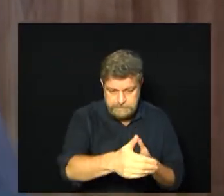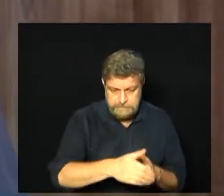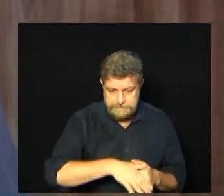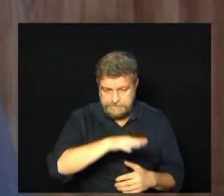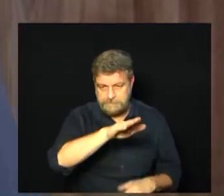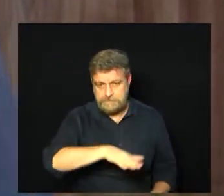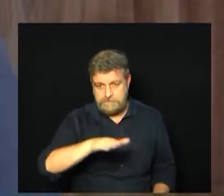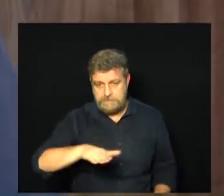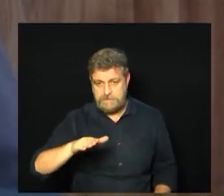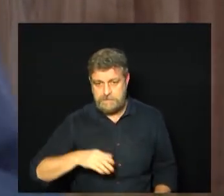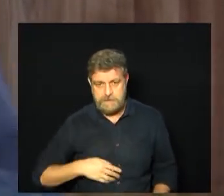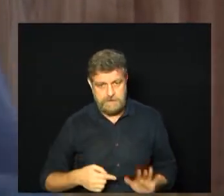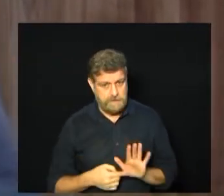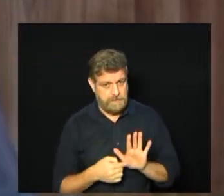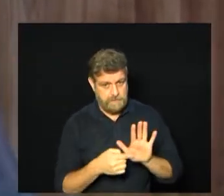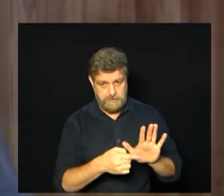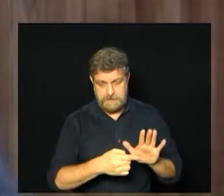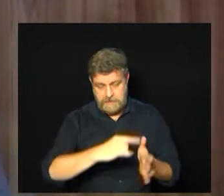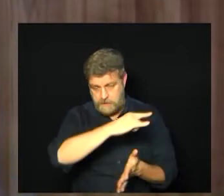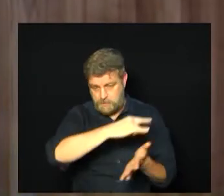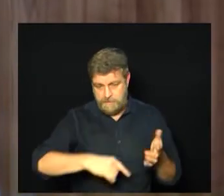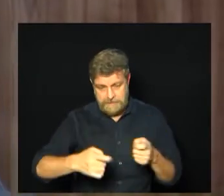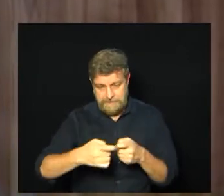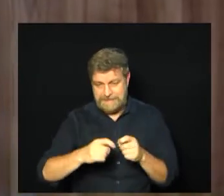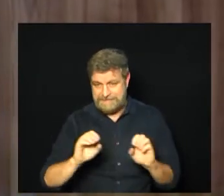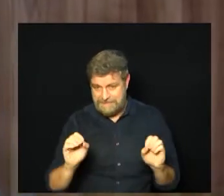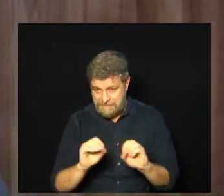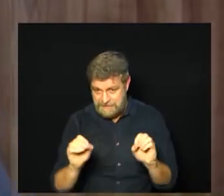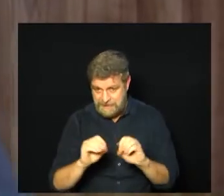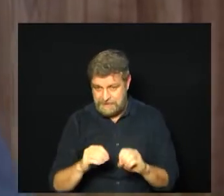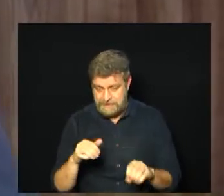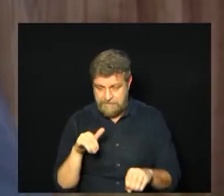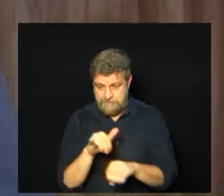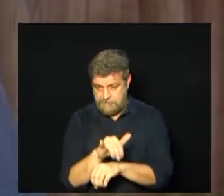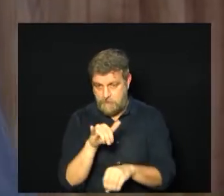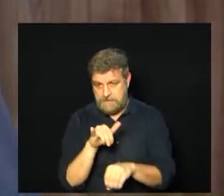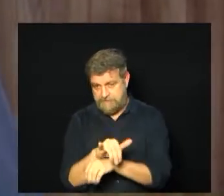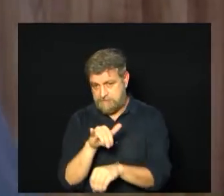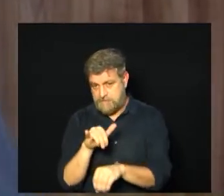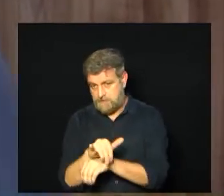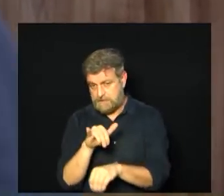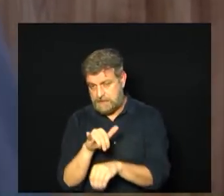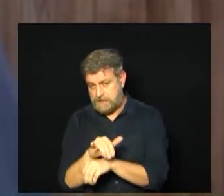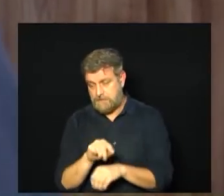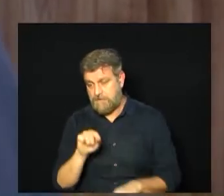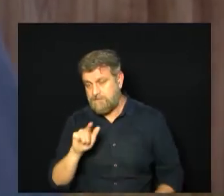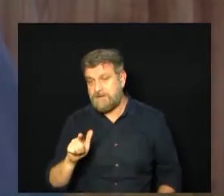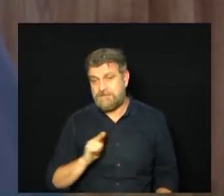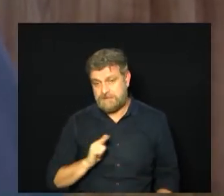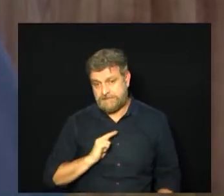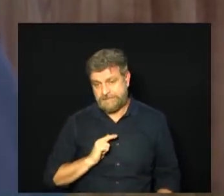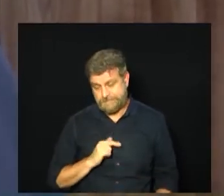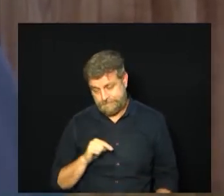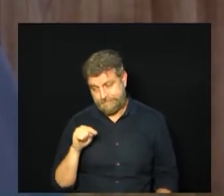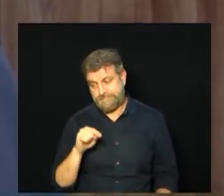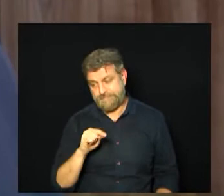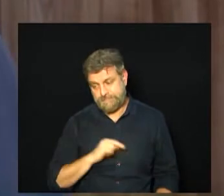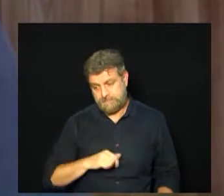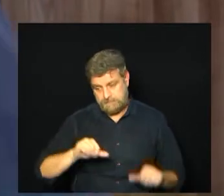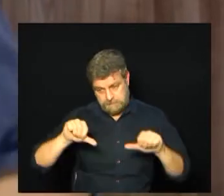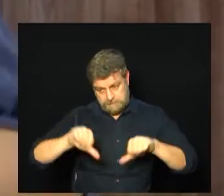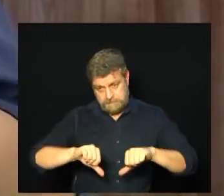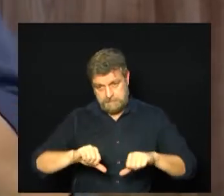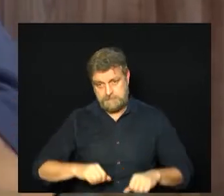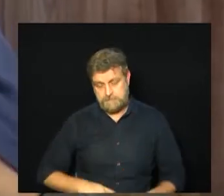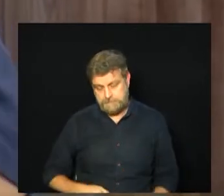tiverem apresentado nenhuma documentação médica e que não comparecerem nessas atividades presenciais, elas vão estar com falta nessas atividades,